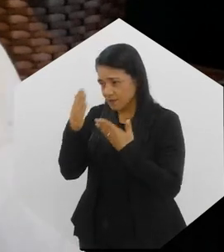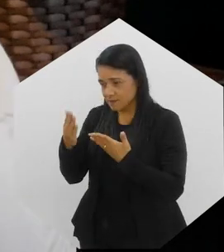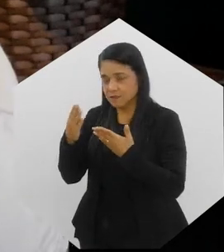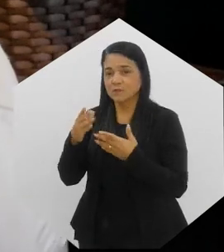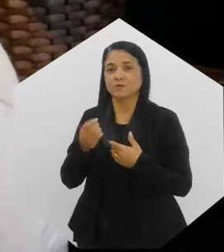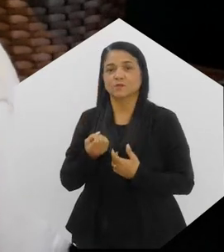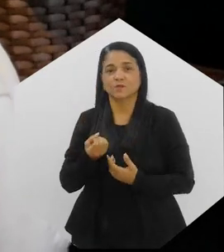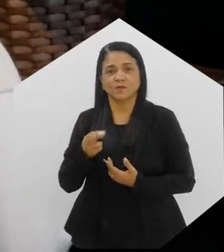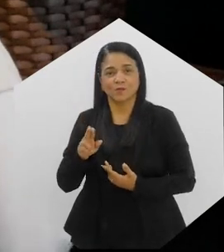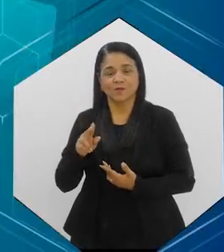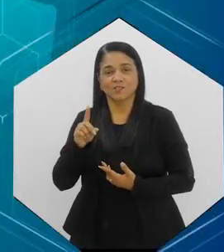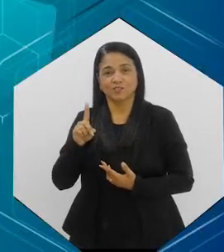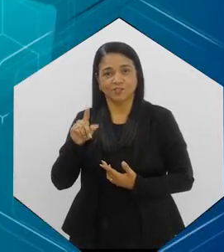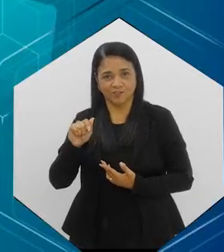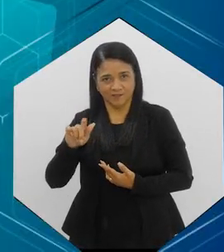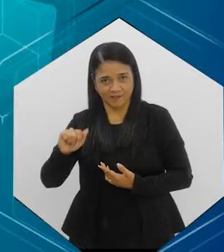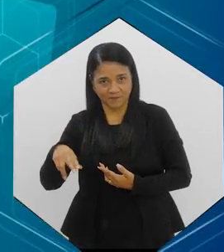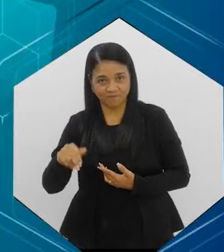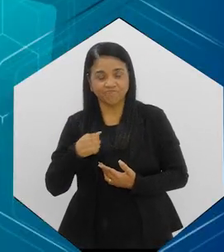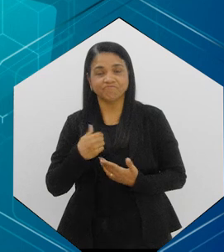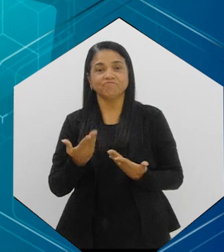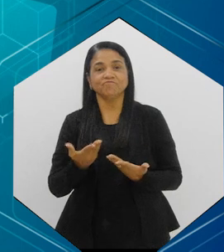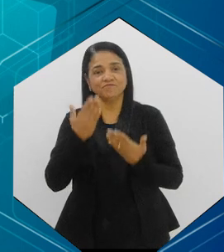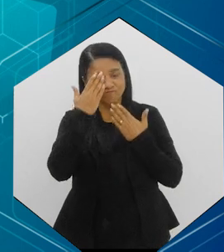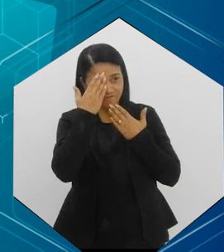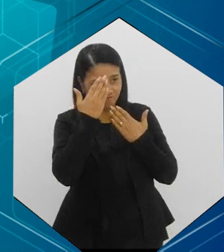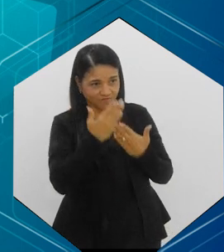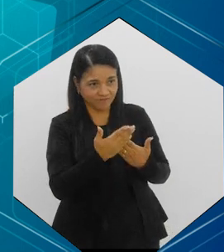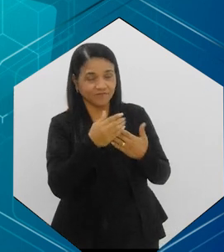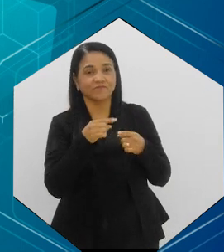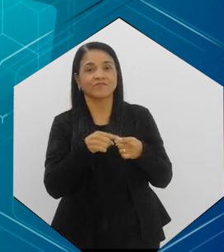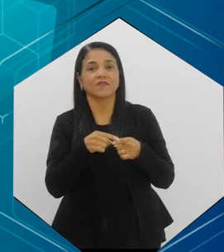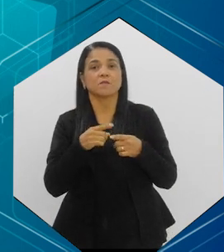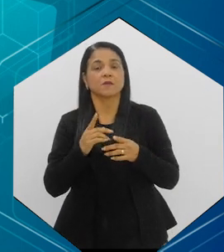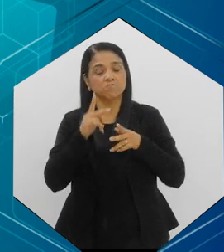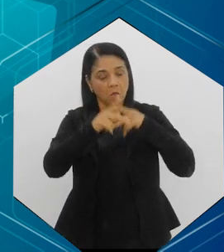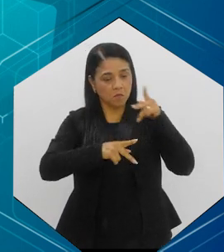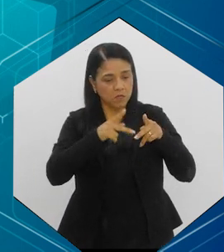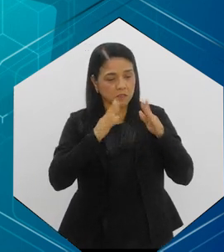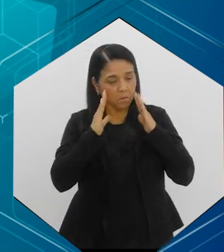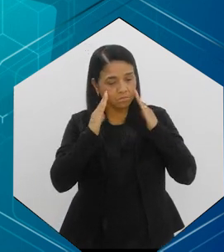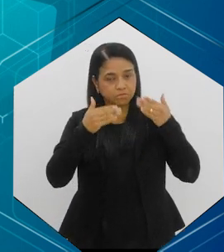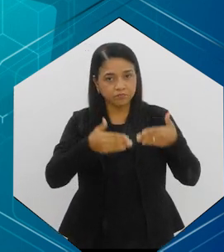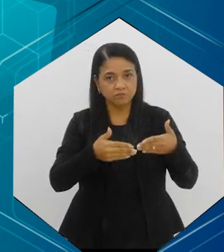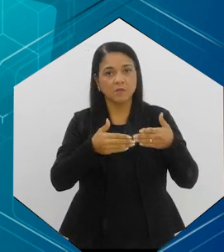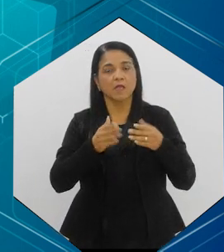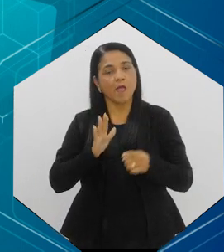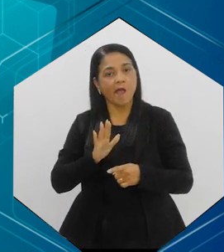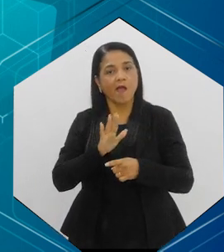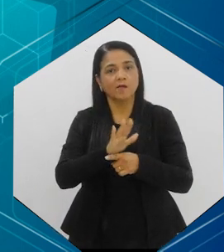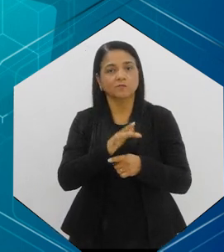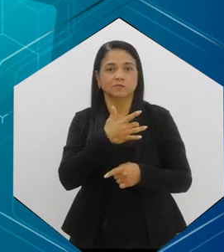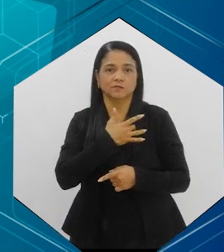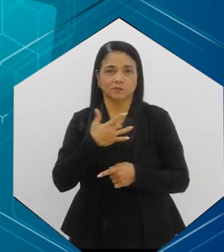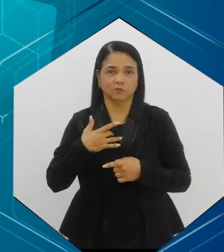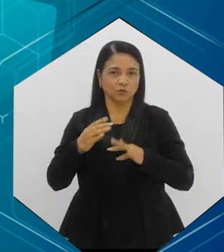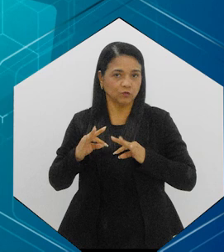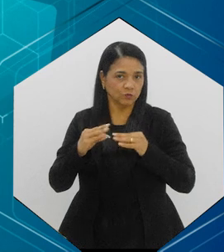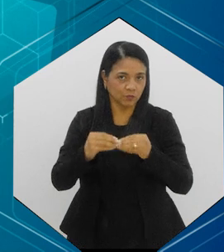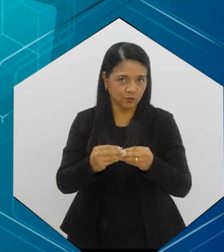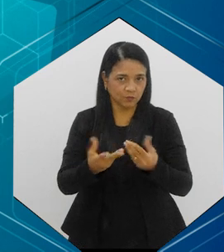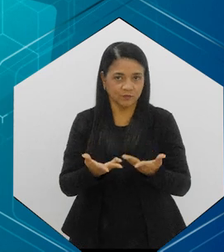muito a oportunidade de poder me dirigir à nossa população e poder contribuir para a melhora da saúde de